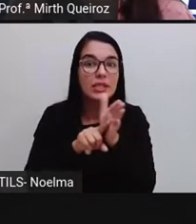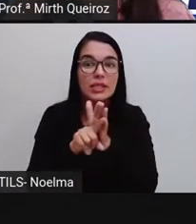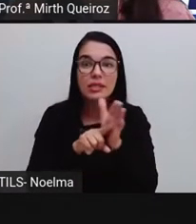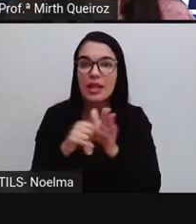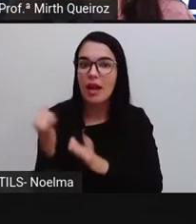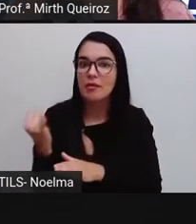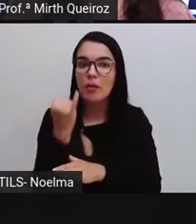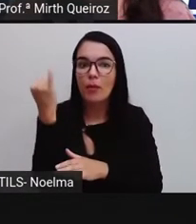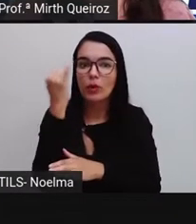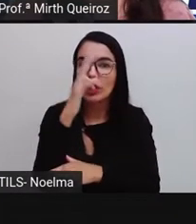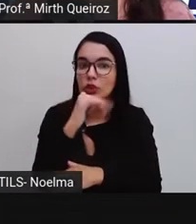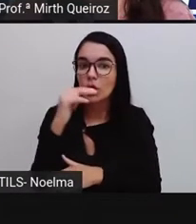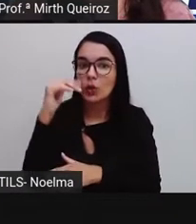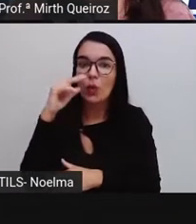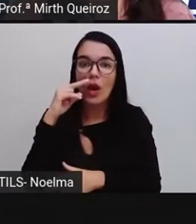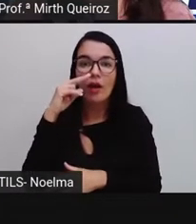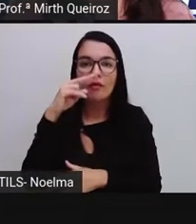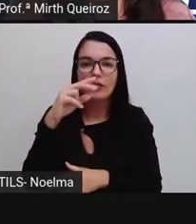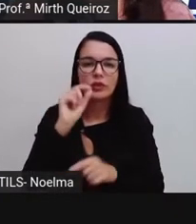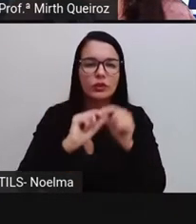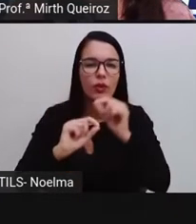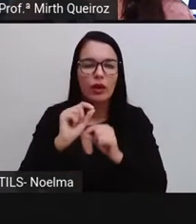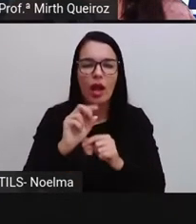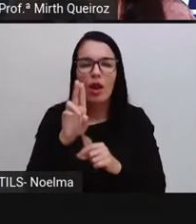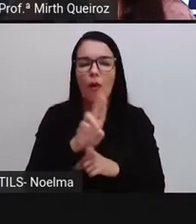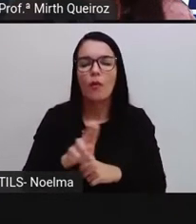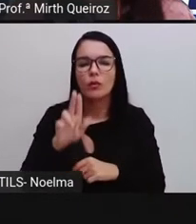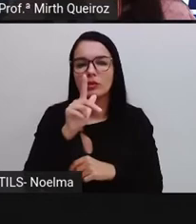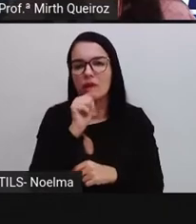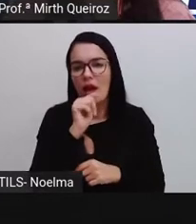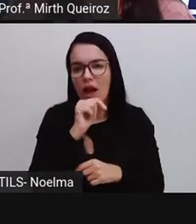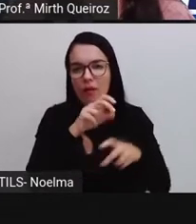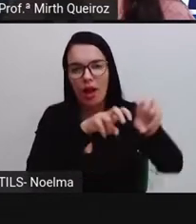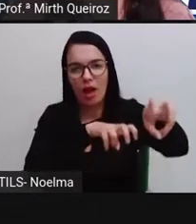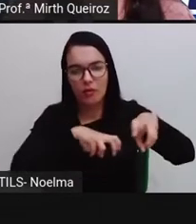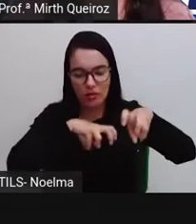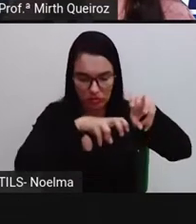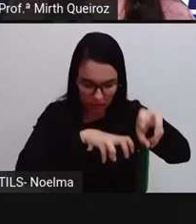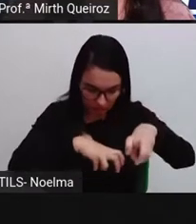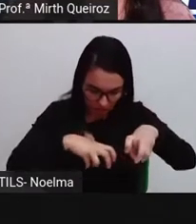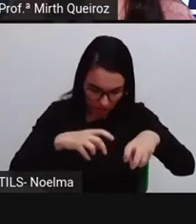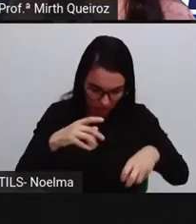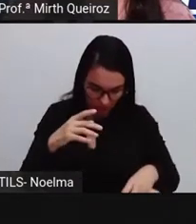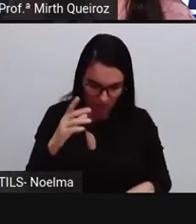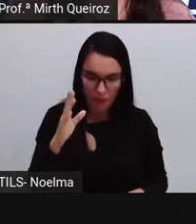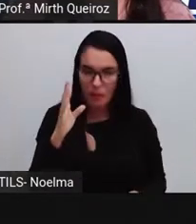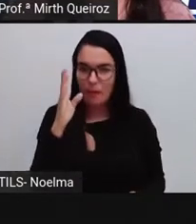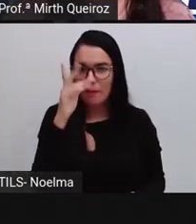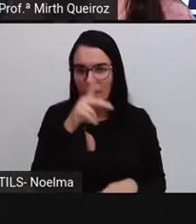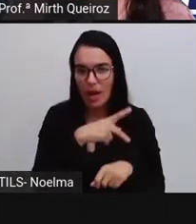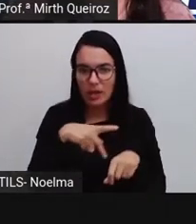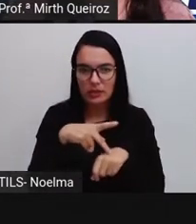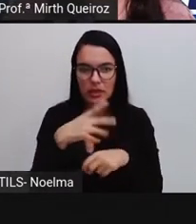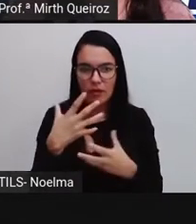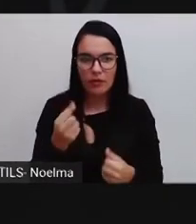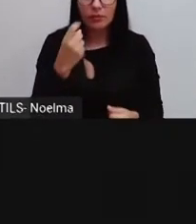que vai Mater aí o uso da água na agricultura irrigada no país Vamos assistir